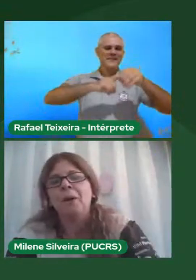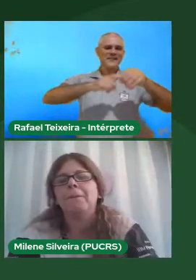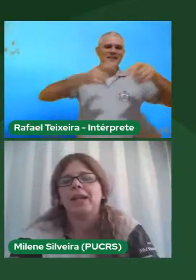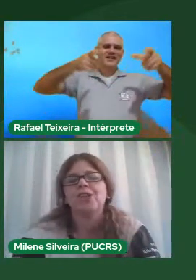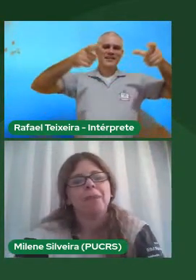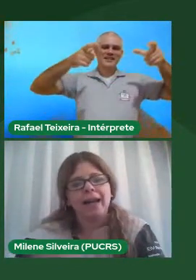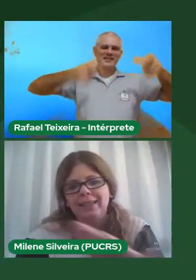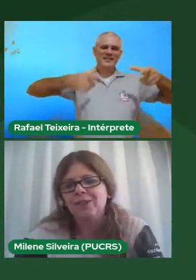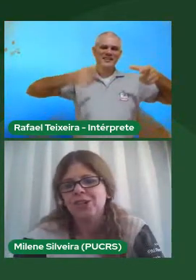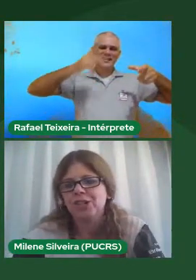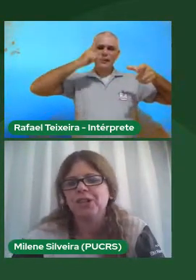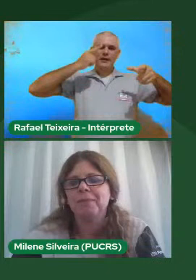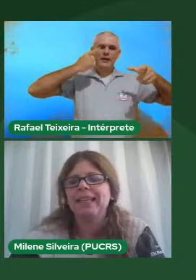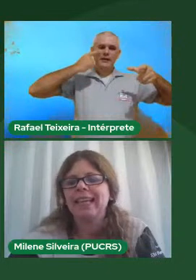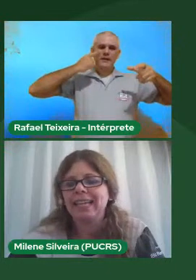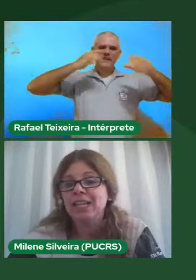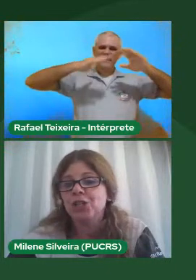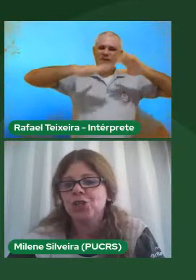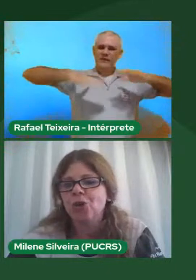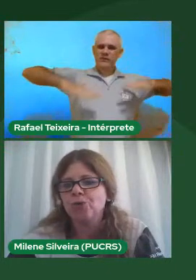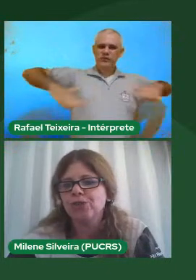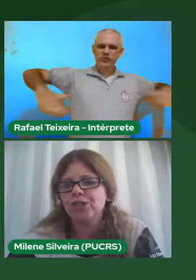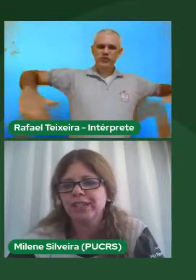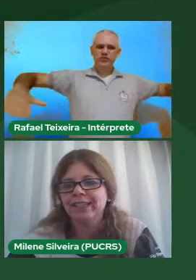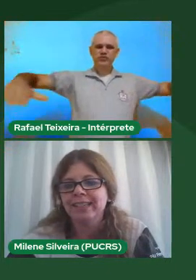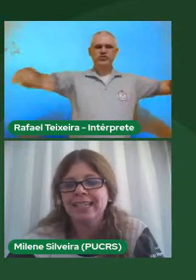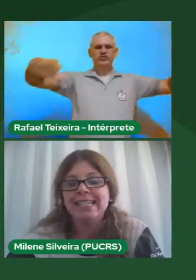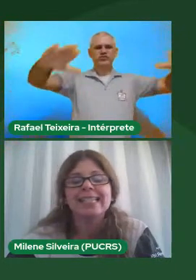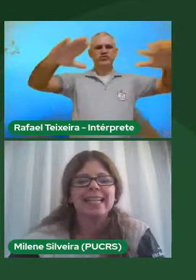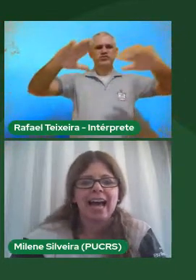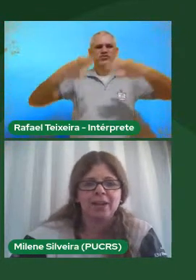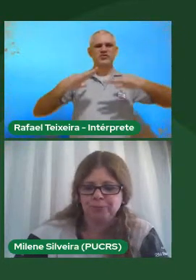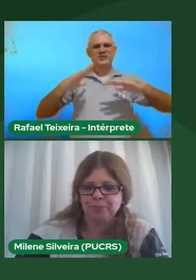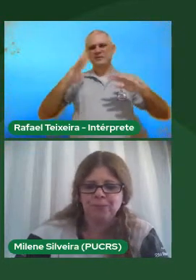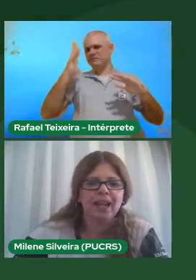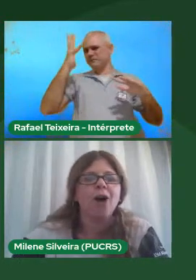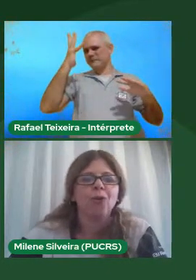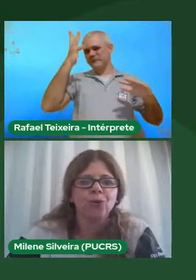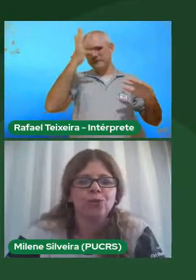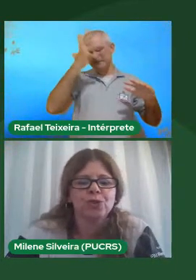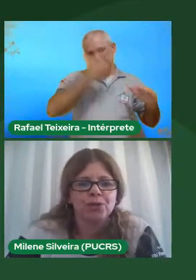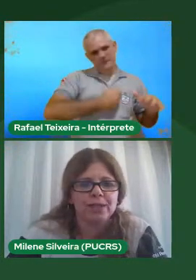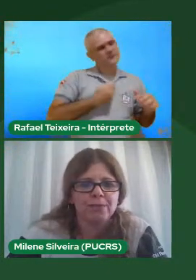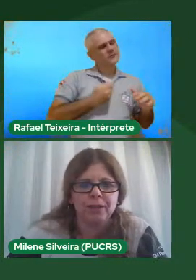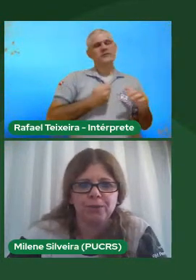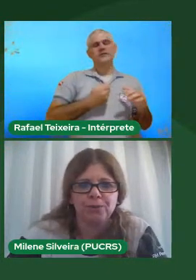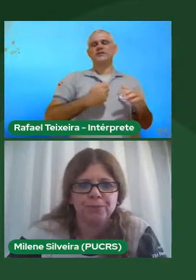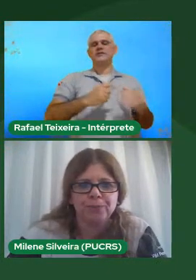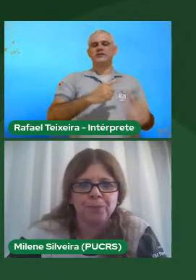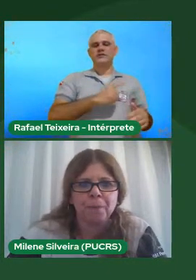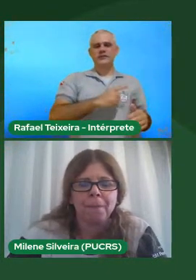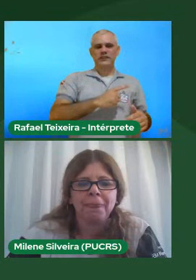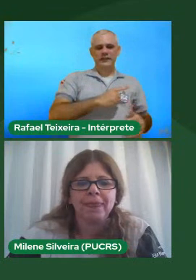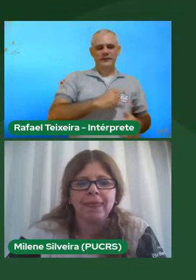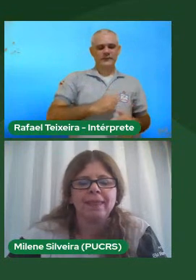inteiro para a Chapada. Então, a gente também tem shows de cenário ao longo dos nossos eventos.